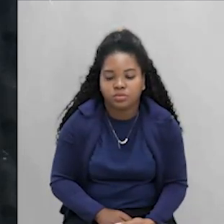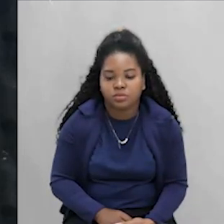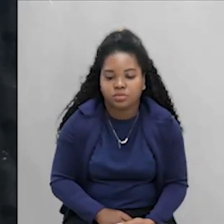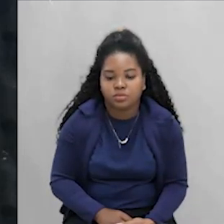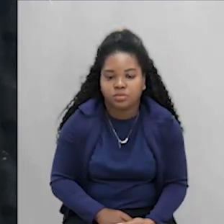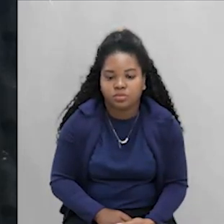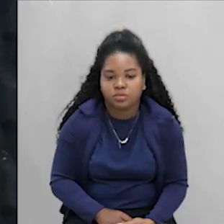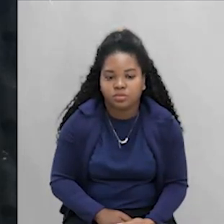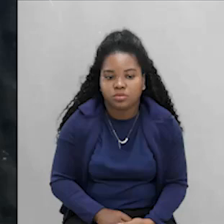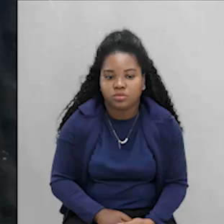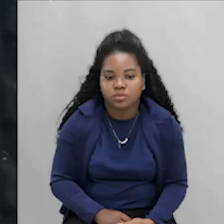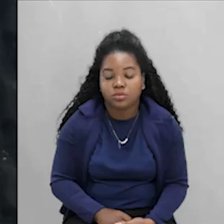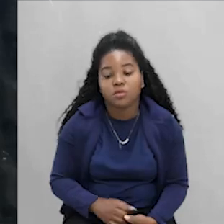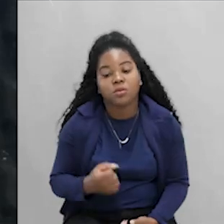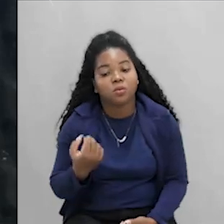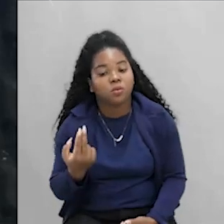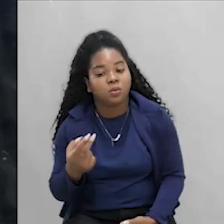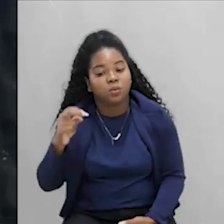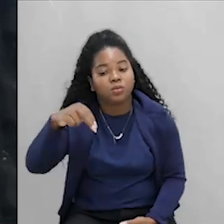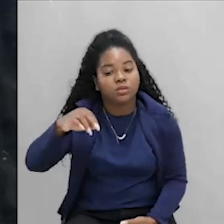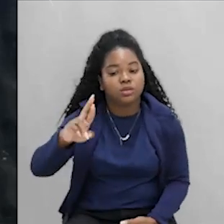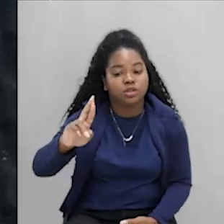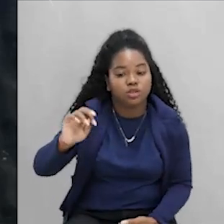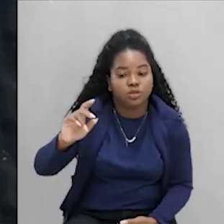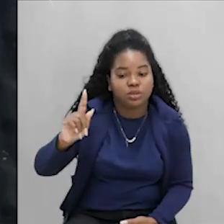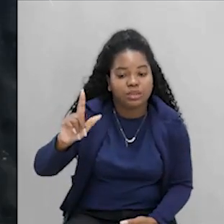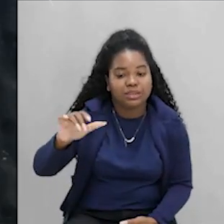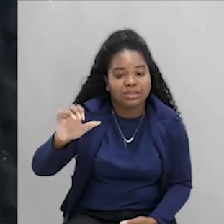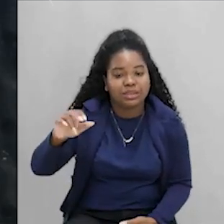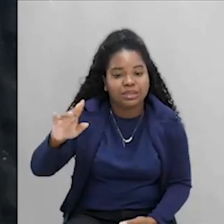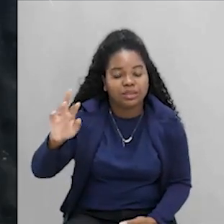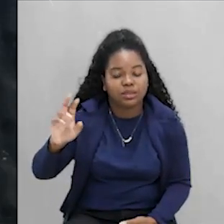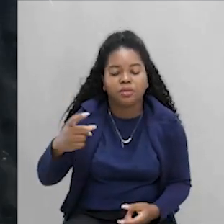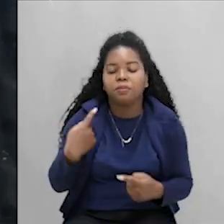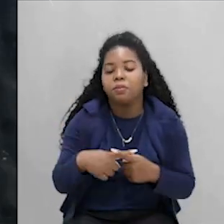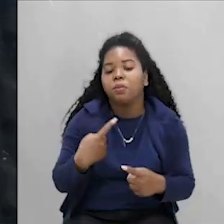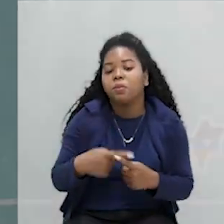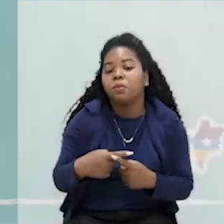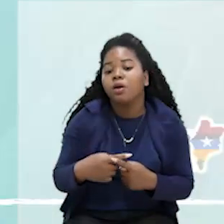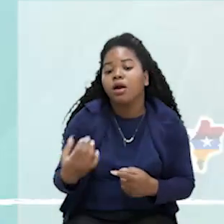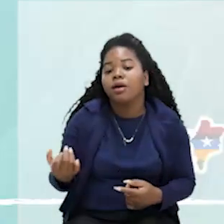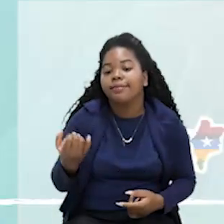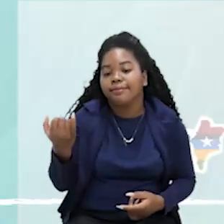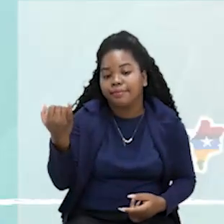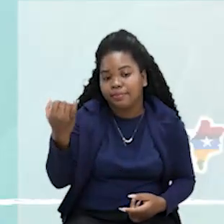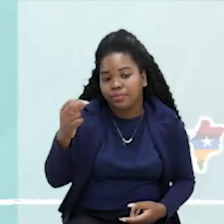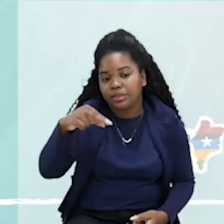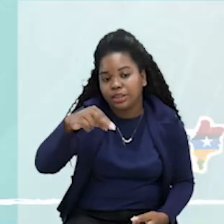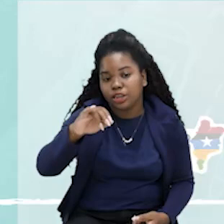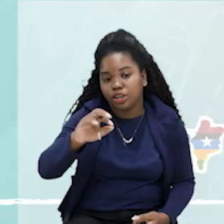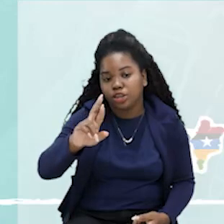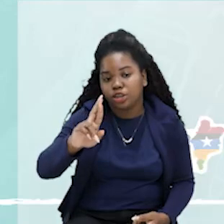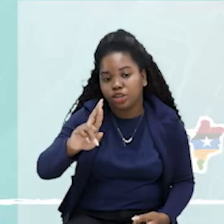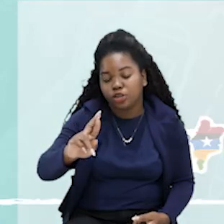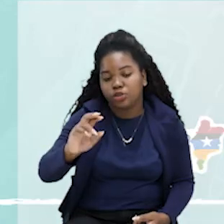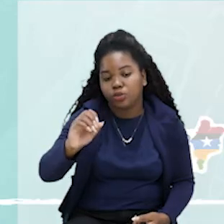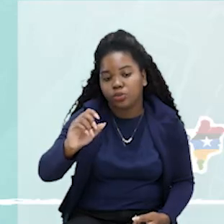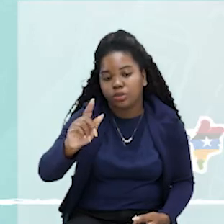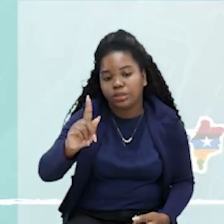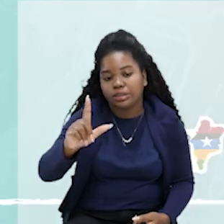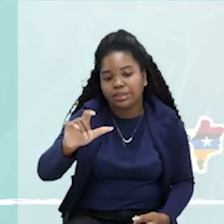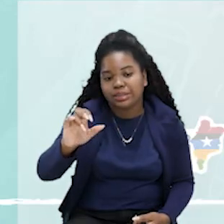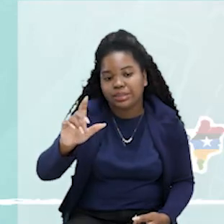glicerina ou nitroglicerina porque que é importante a nitroglicerina